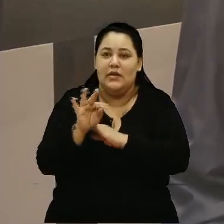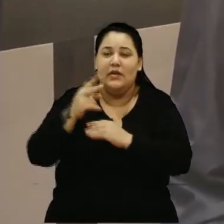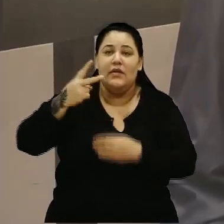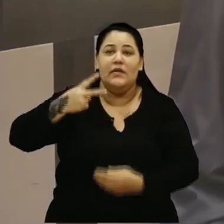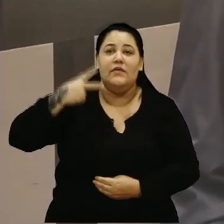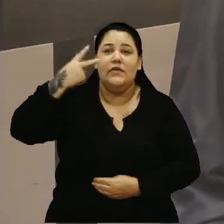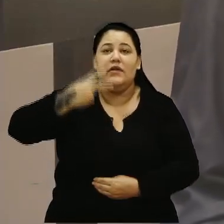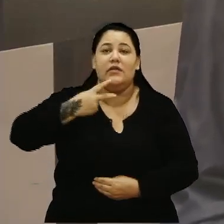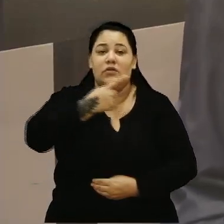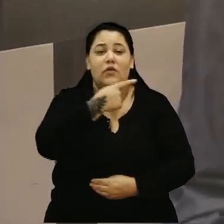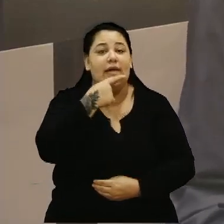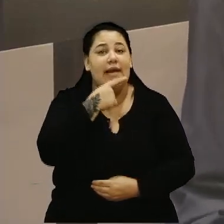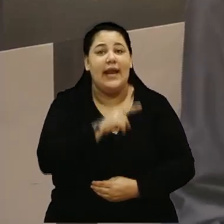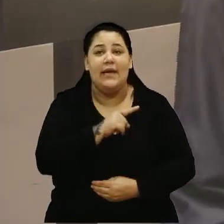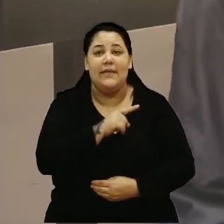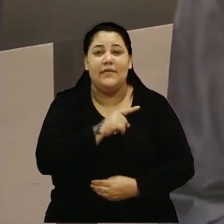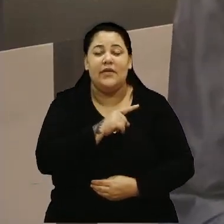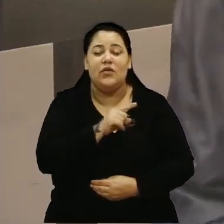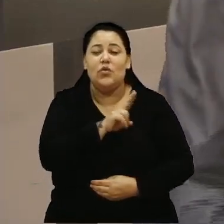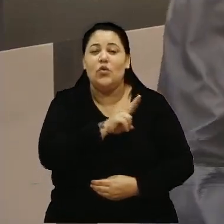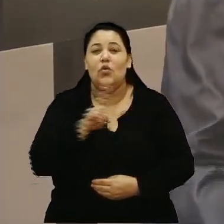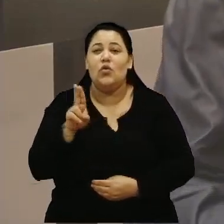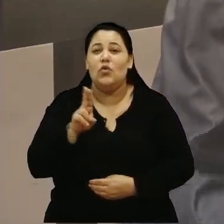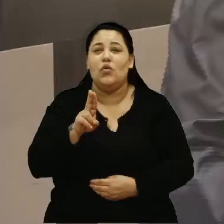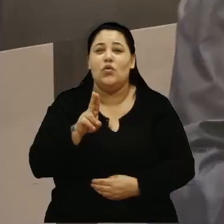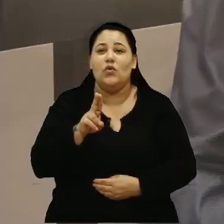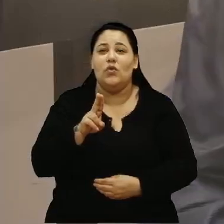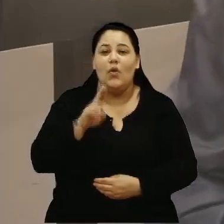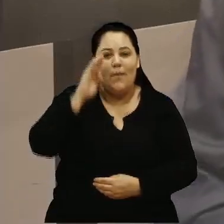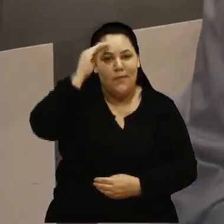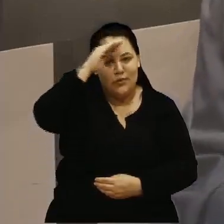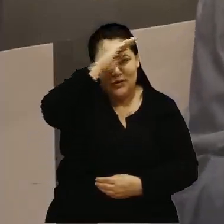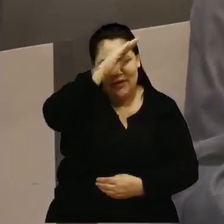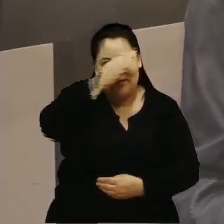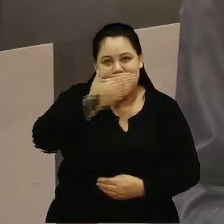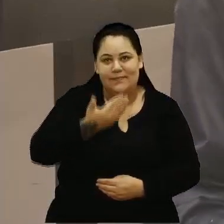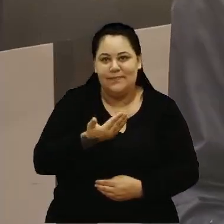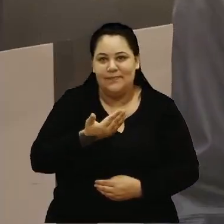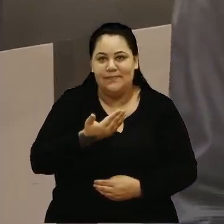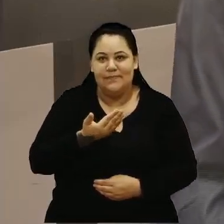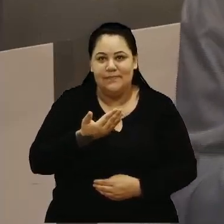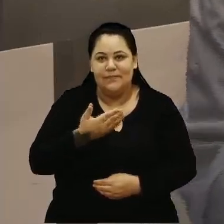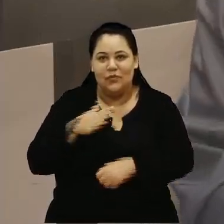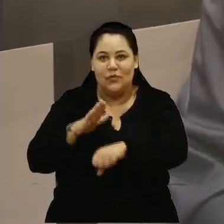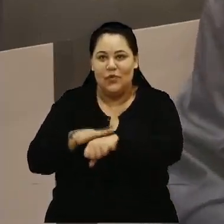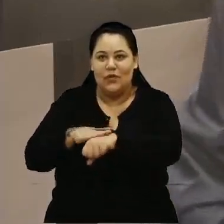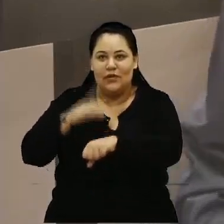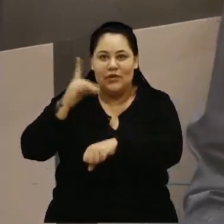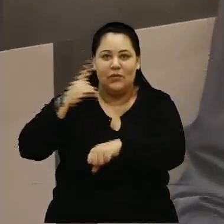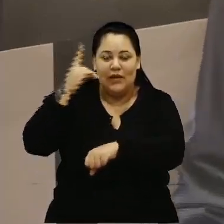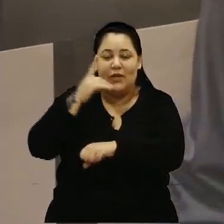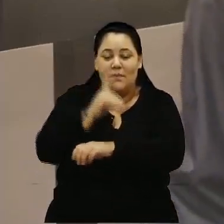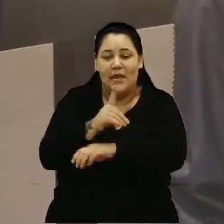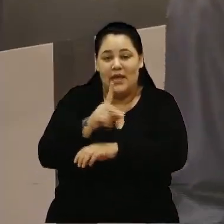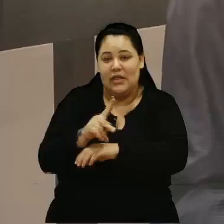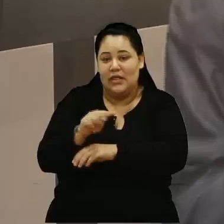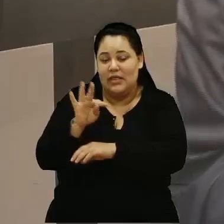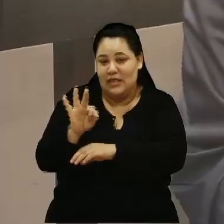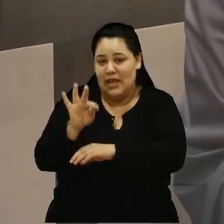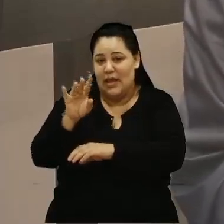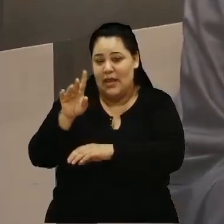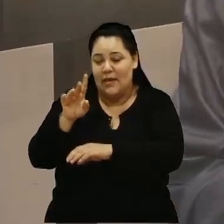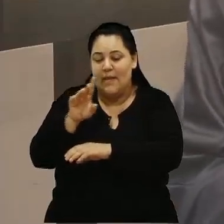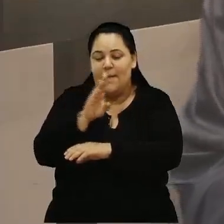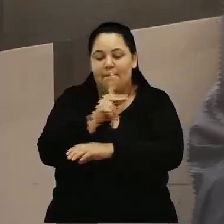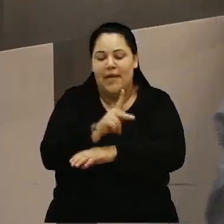vereador Caleb, se chamava Jair Messias Bolsonaro, na época deputado pelo PTB. Então, a